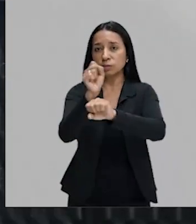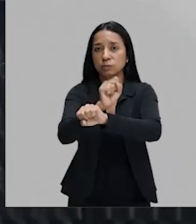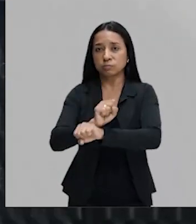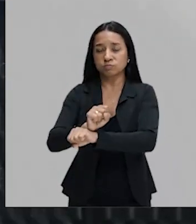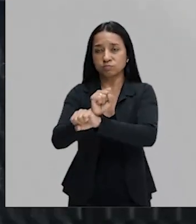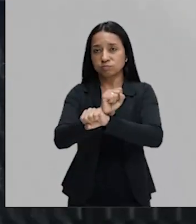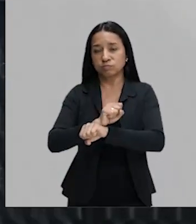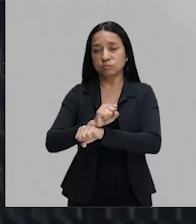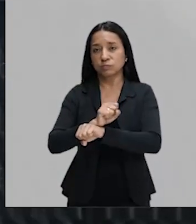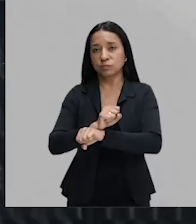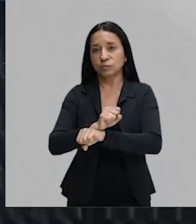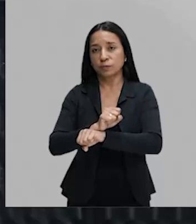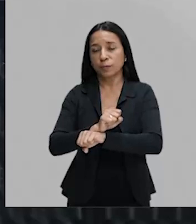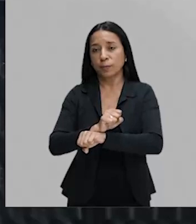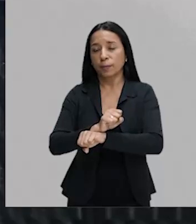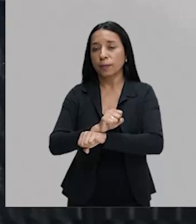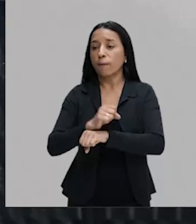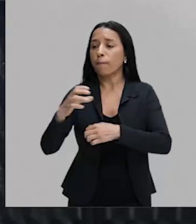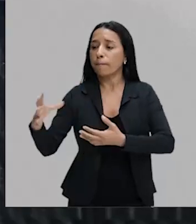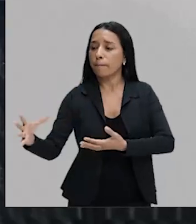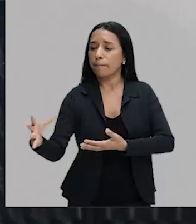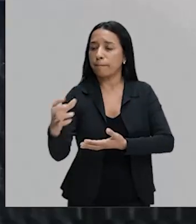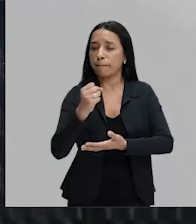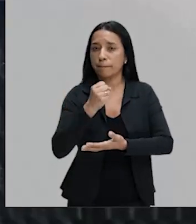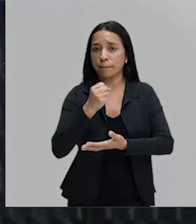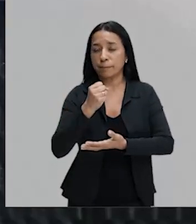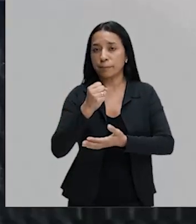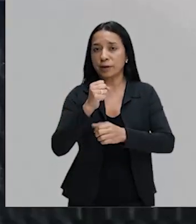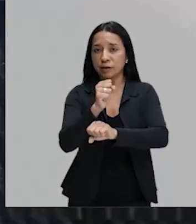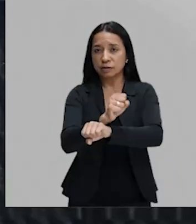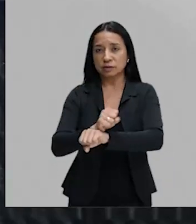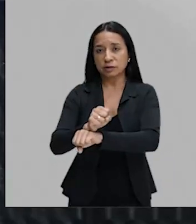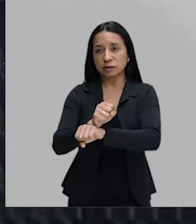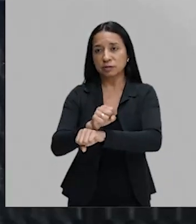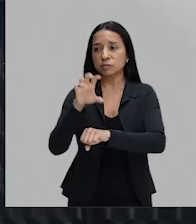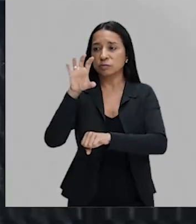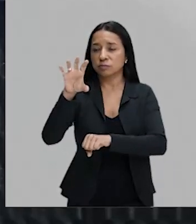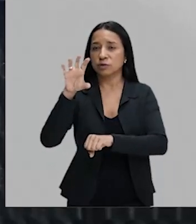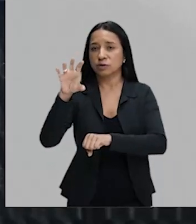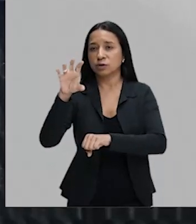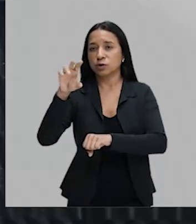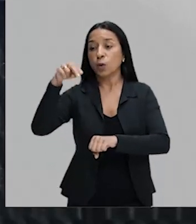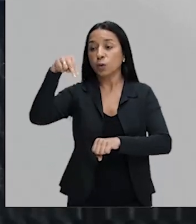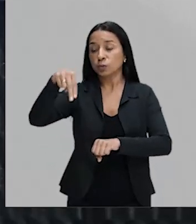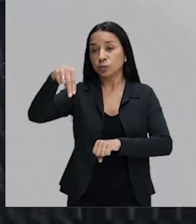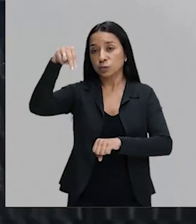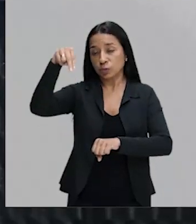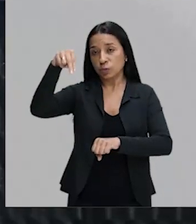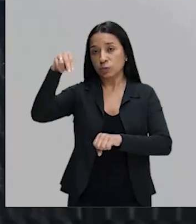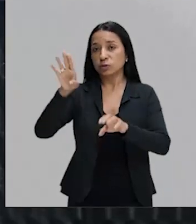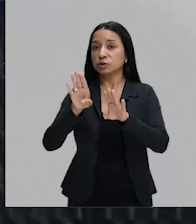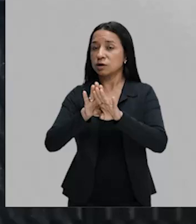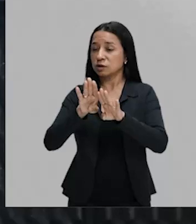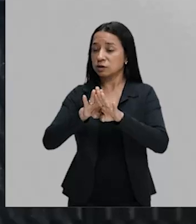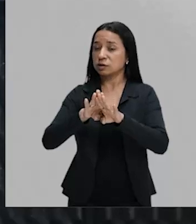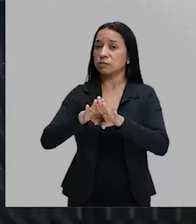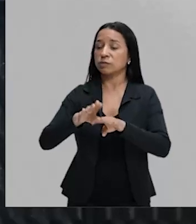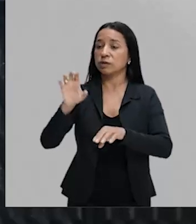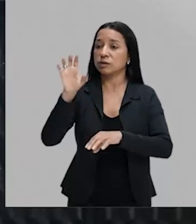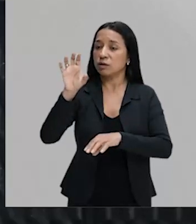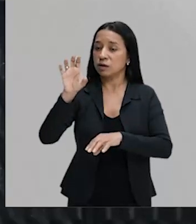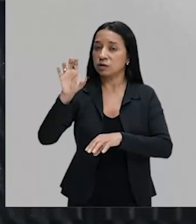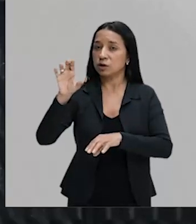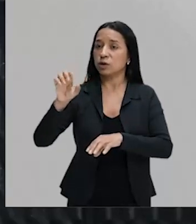vão traficar escravos das regiões norte e nordeste. O norte e